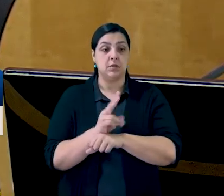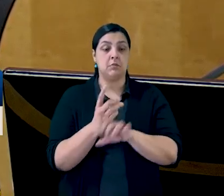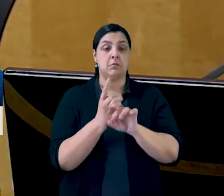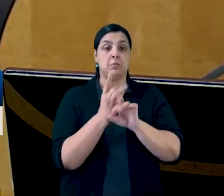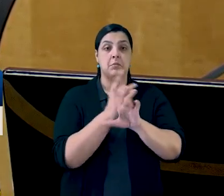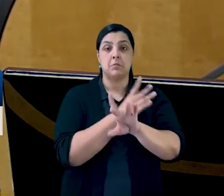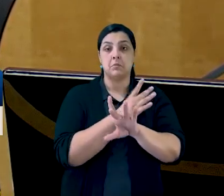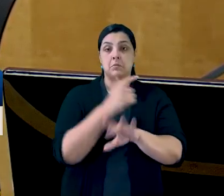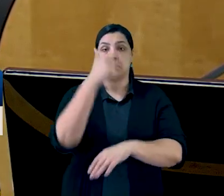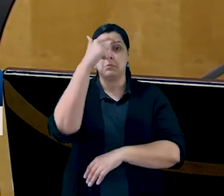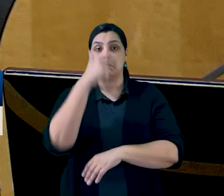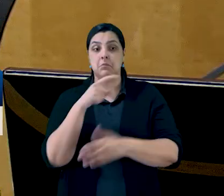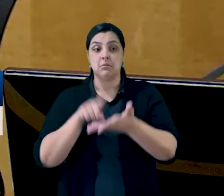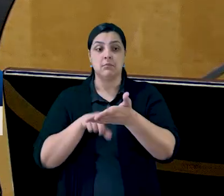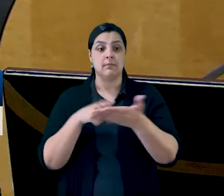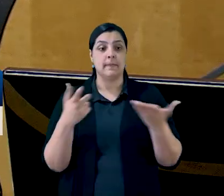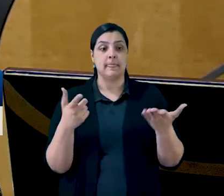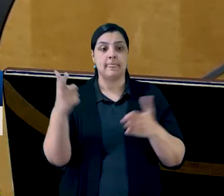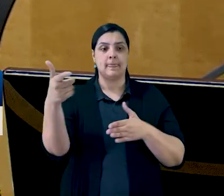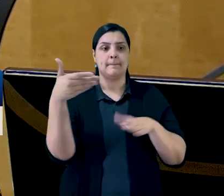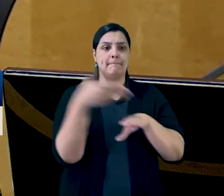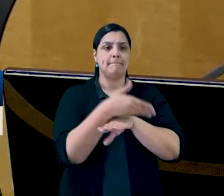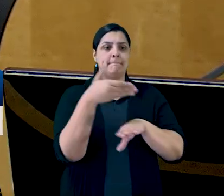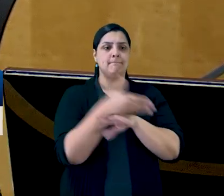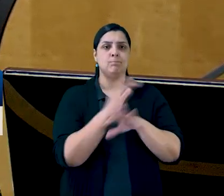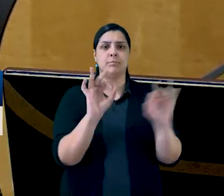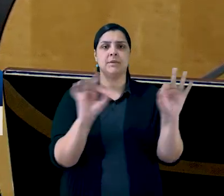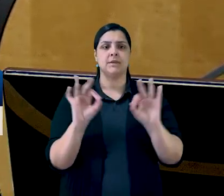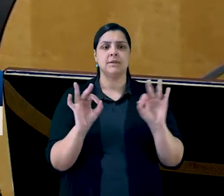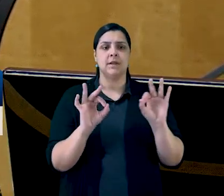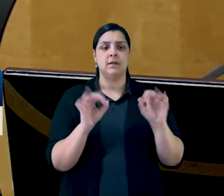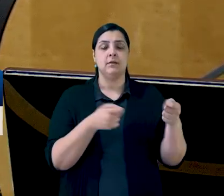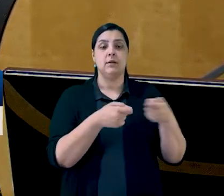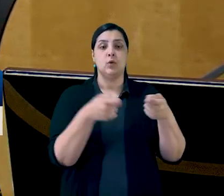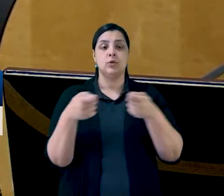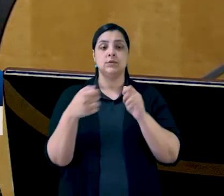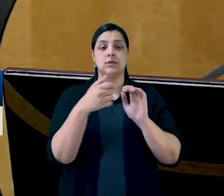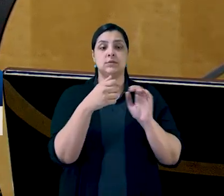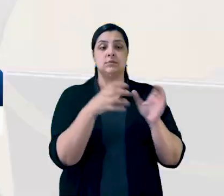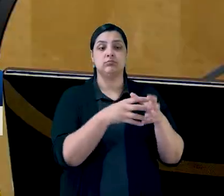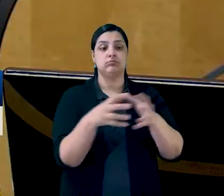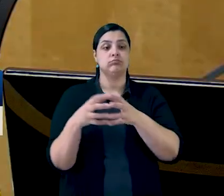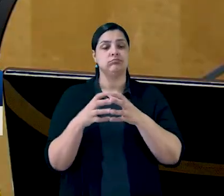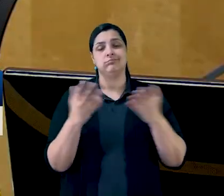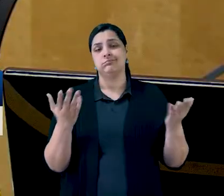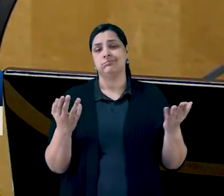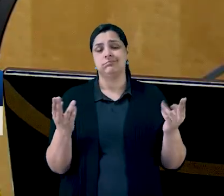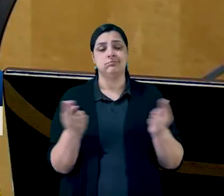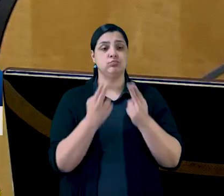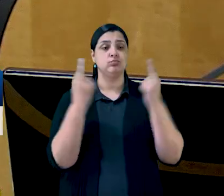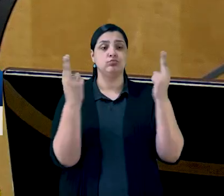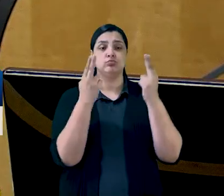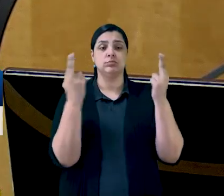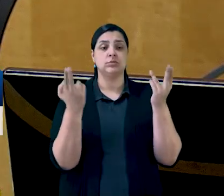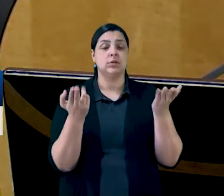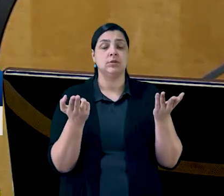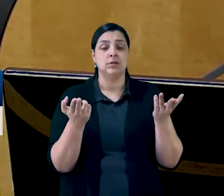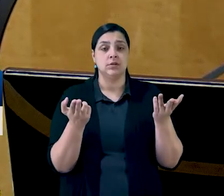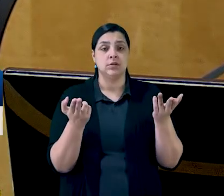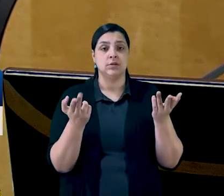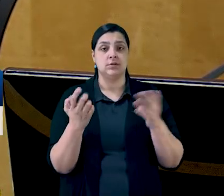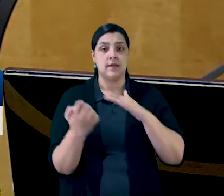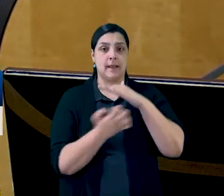monitoramento à distância, sem que elas tenham participado da negociação. Não é possível